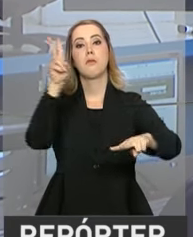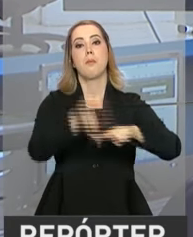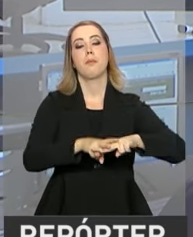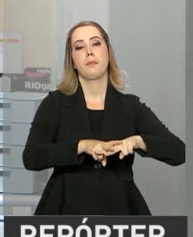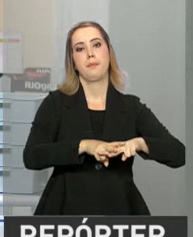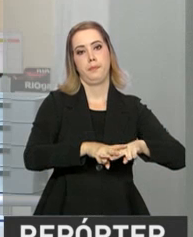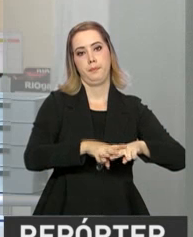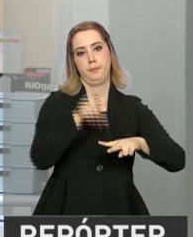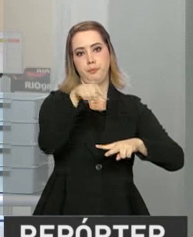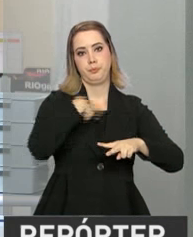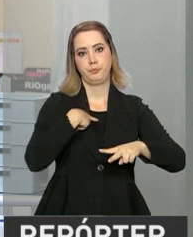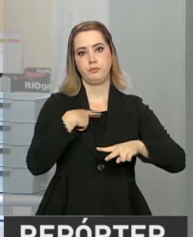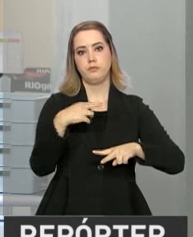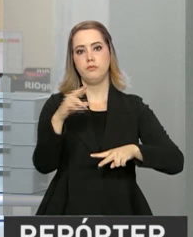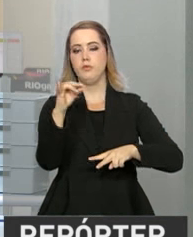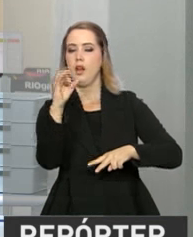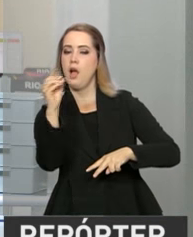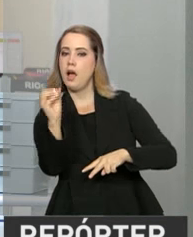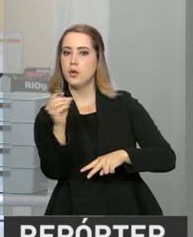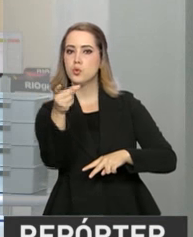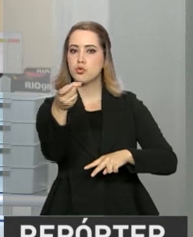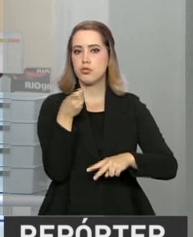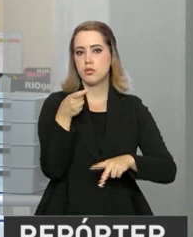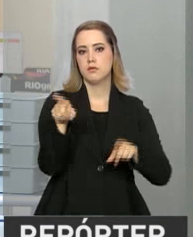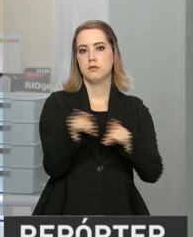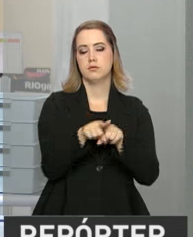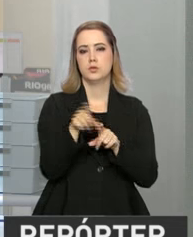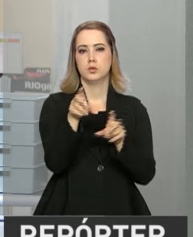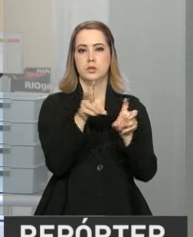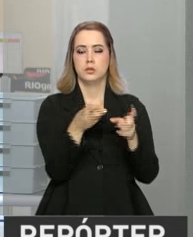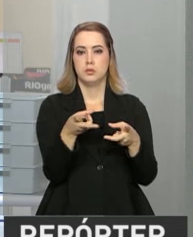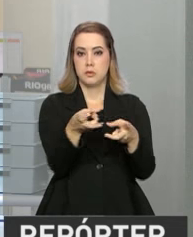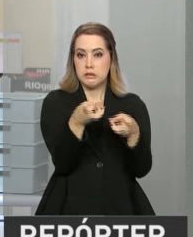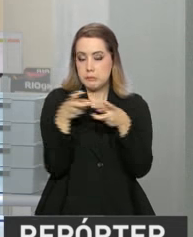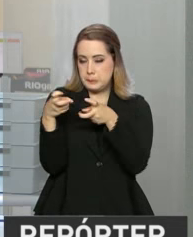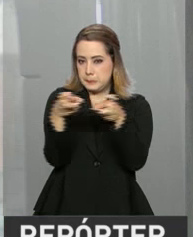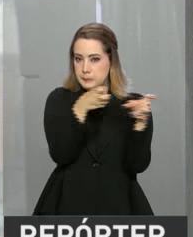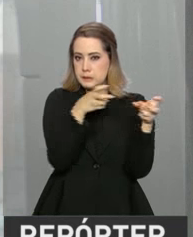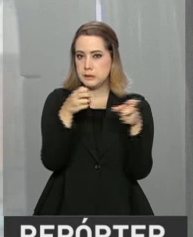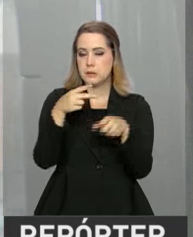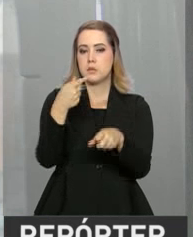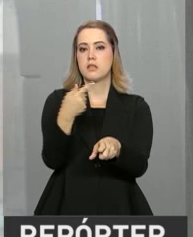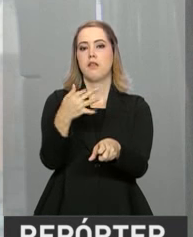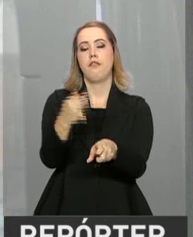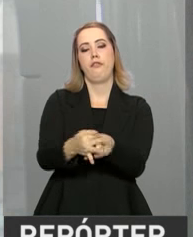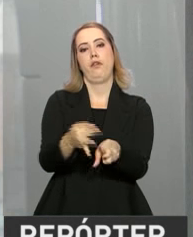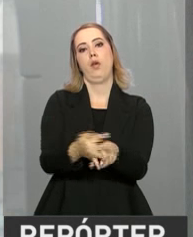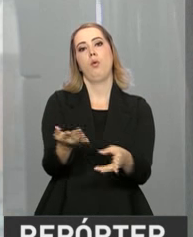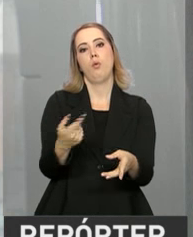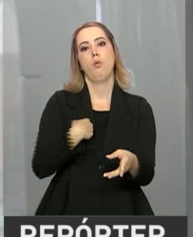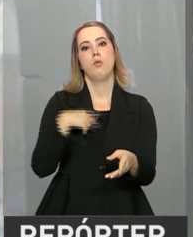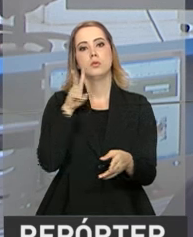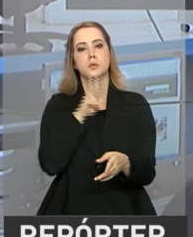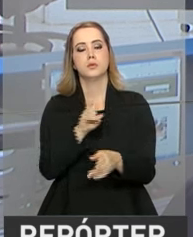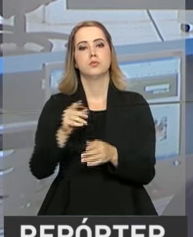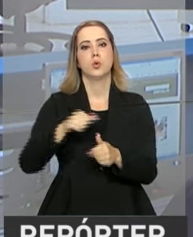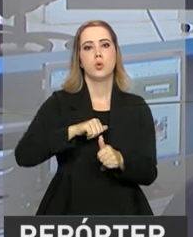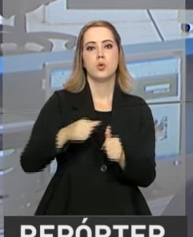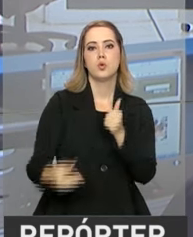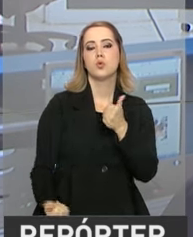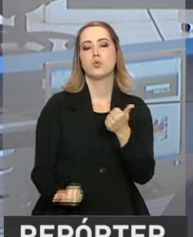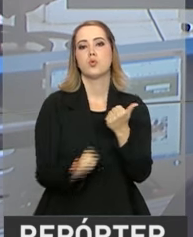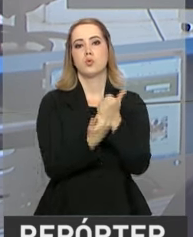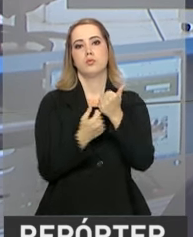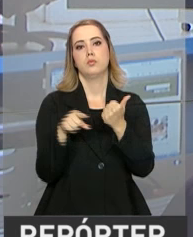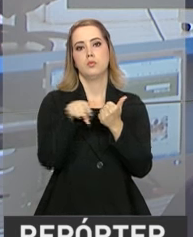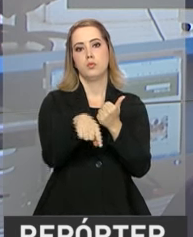de raio X, portais de detecção de metal e detectores manuais que devem substituir a revista nos presídios. A quantidade